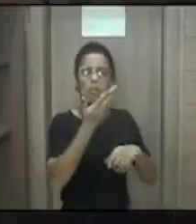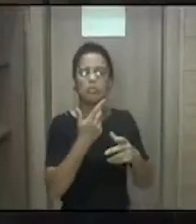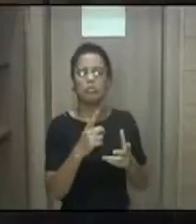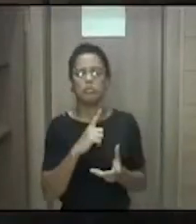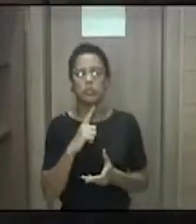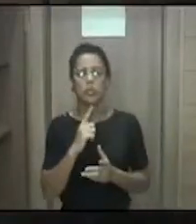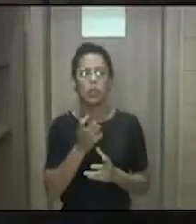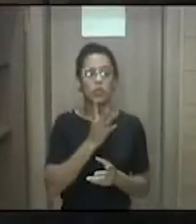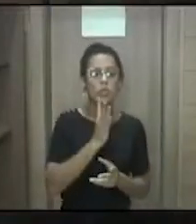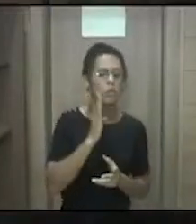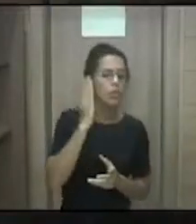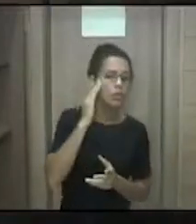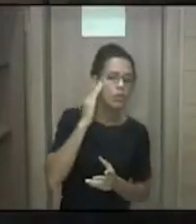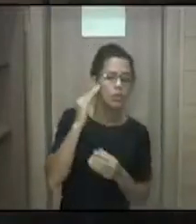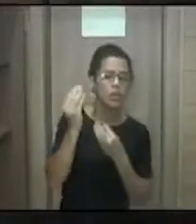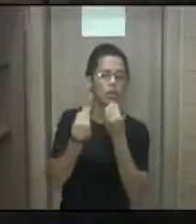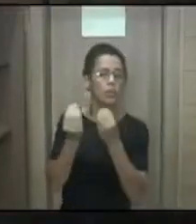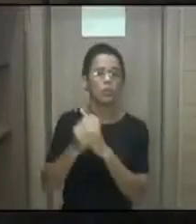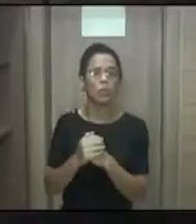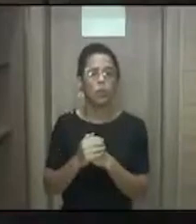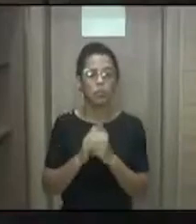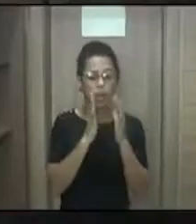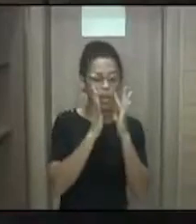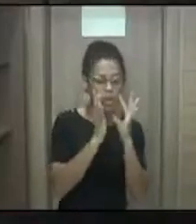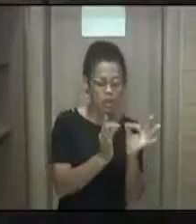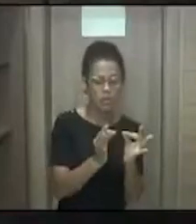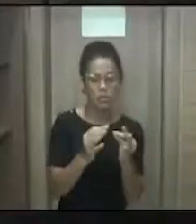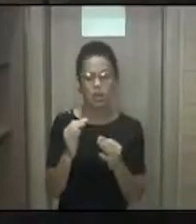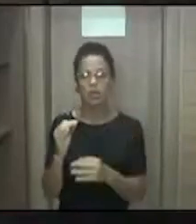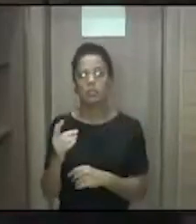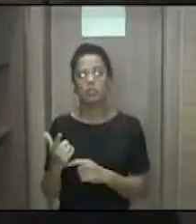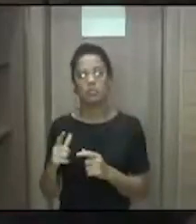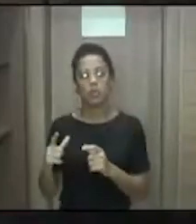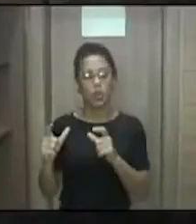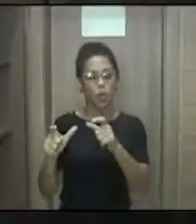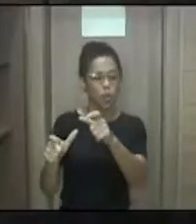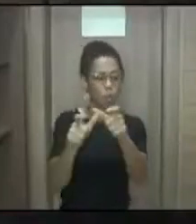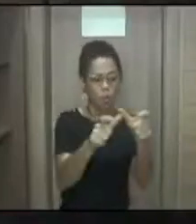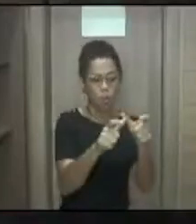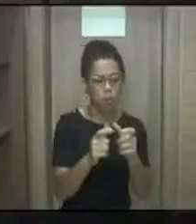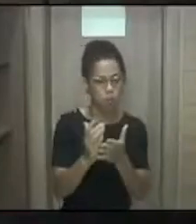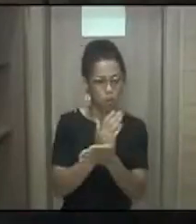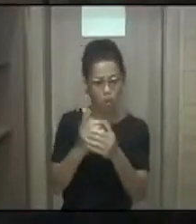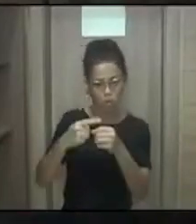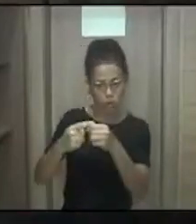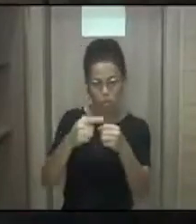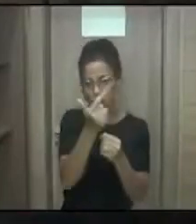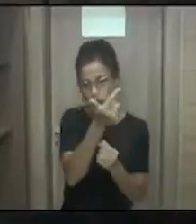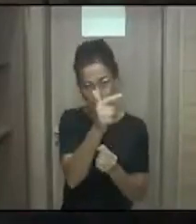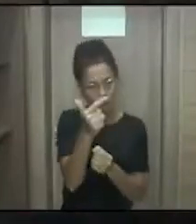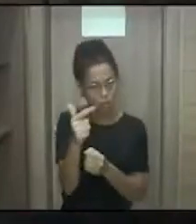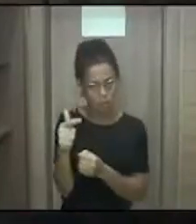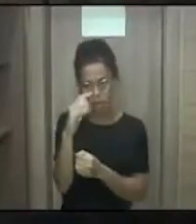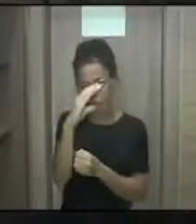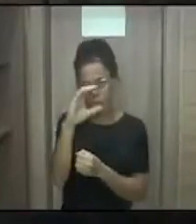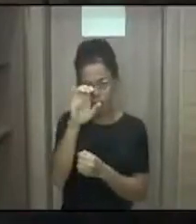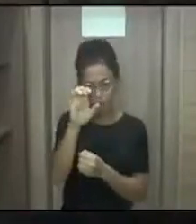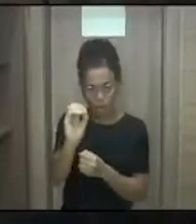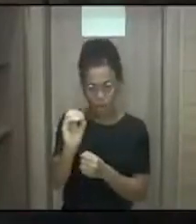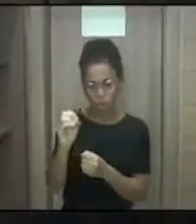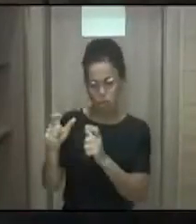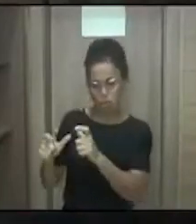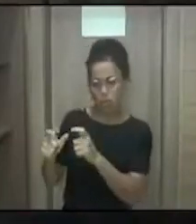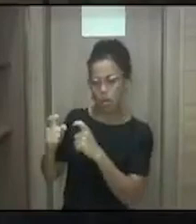unidades de atenção primária, os CELs. Alguns municípios não têm CEL e ofertam no serviço de especialidades médicas, né, são